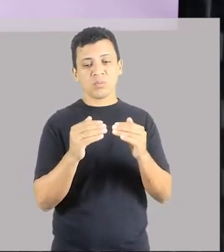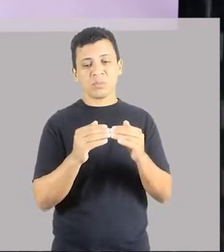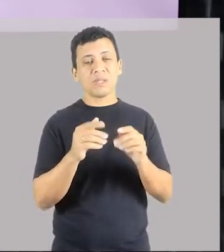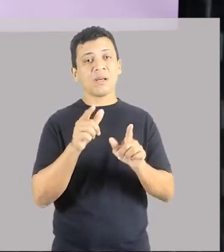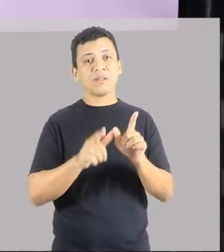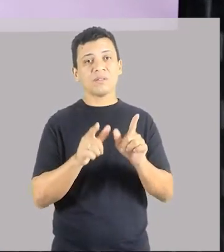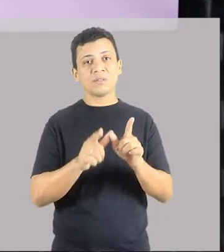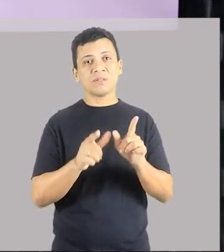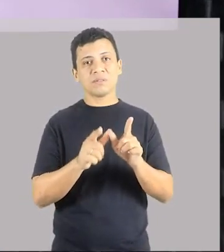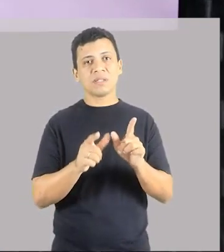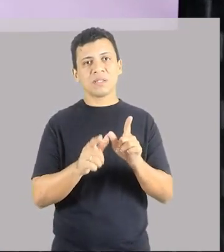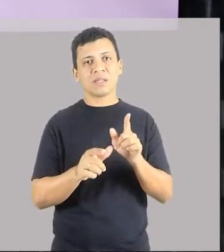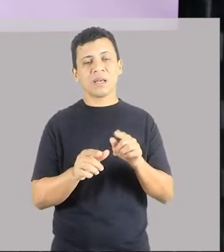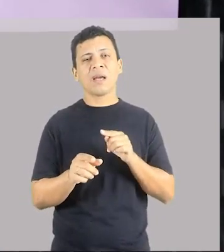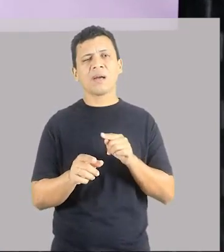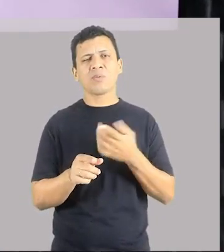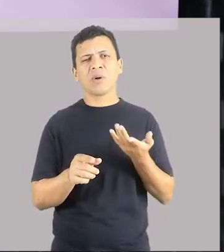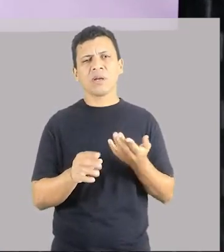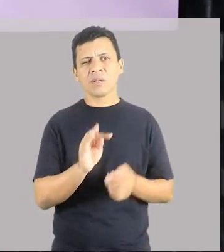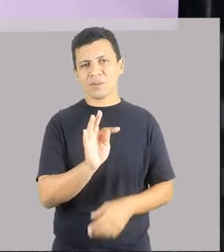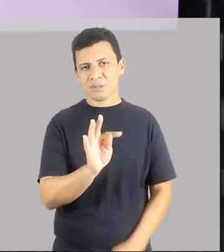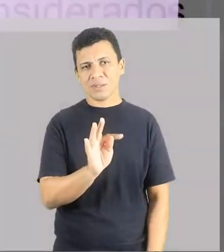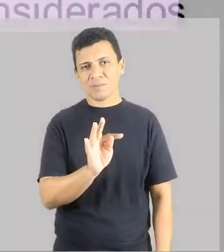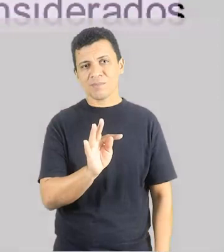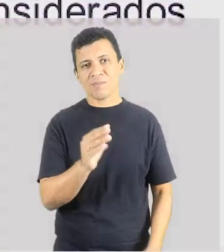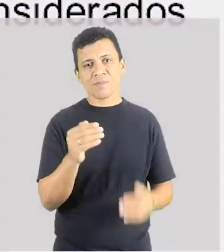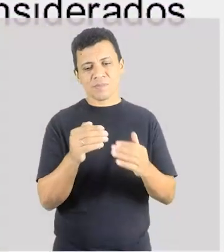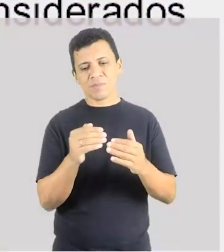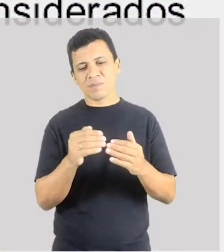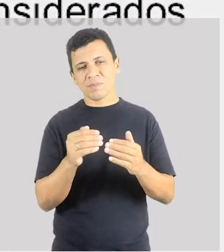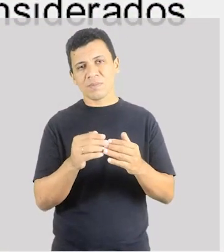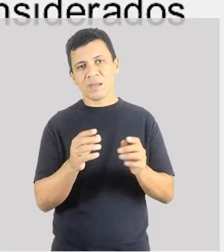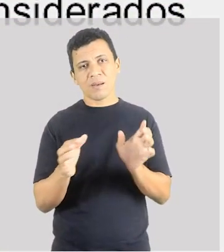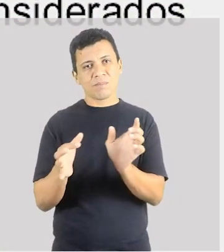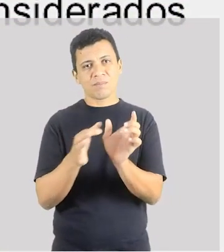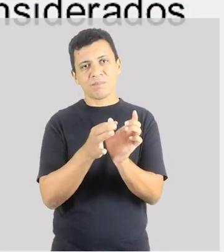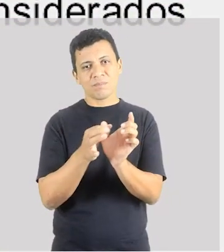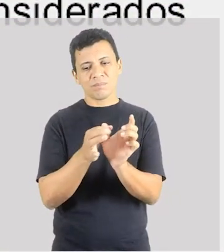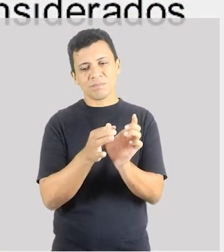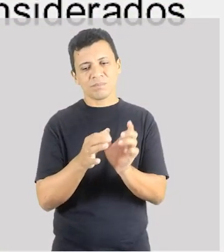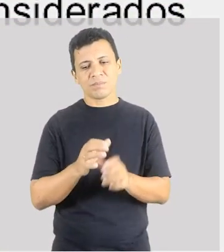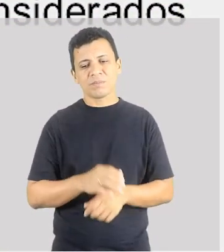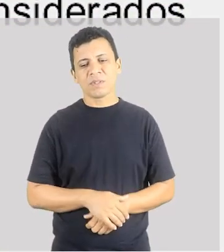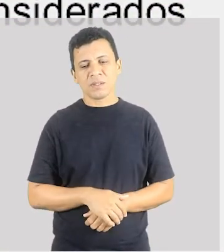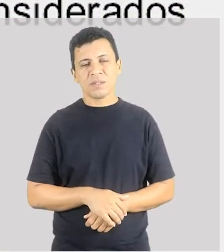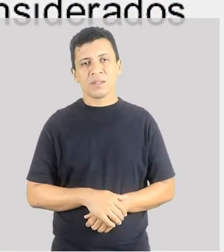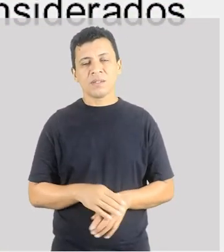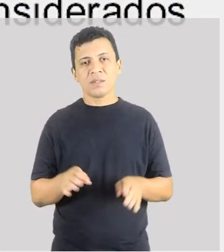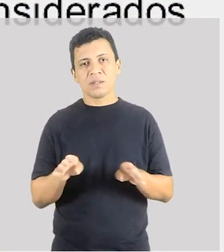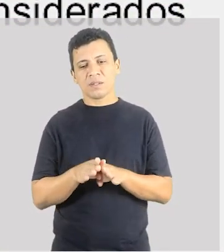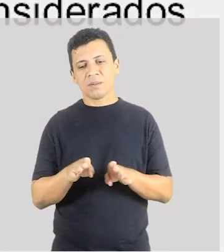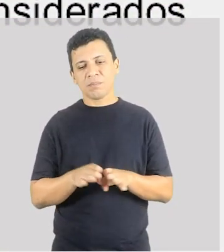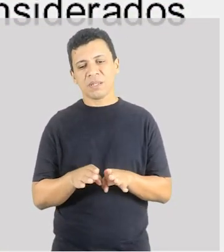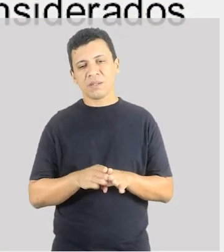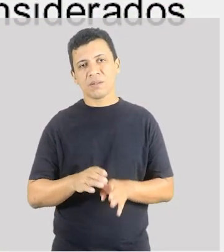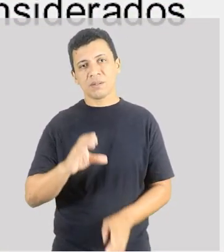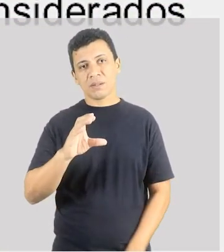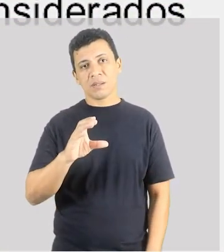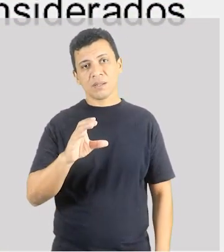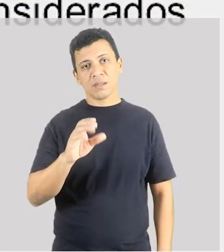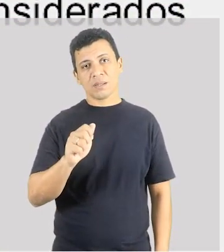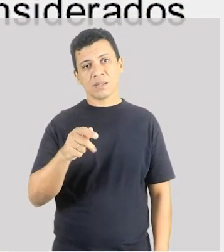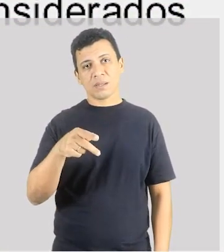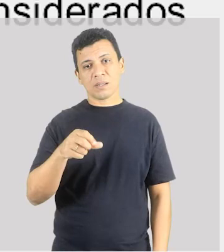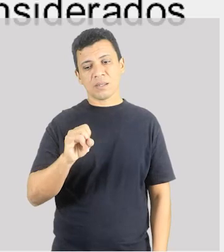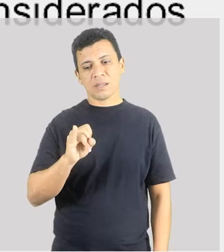não a consoante de ligação no caso aí o t associando aí a palavra cafeteira é o que acontece com Capinzal